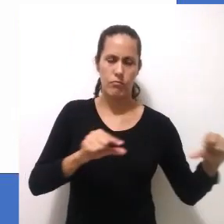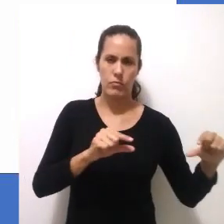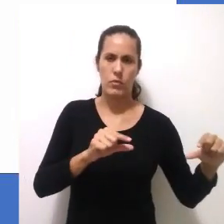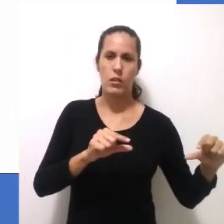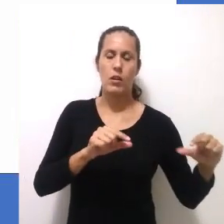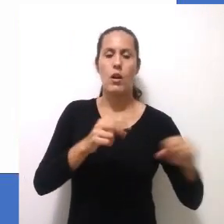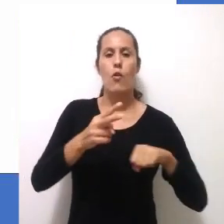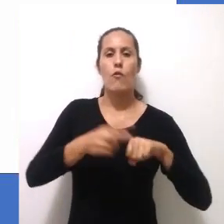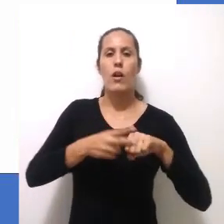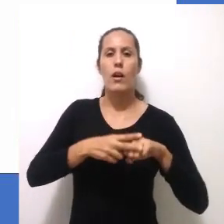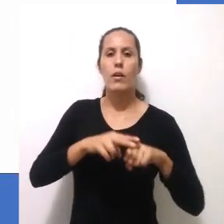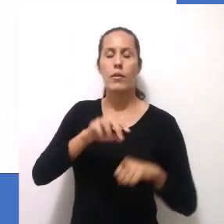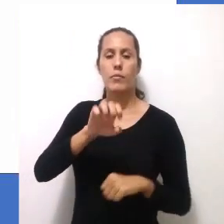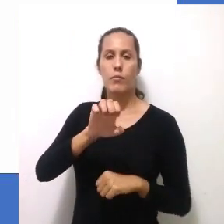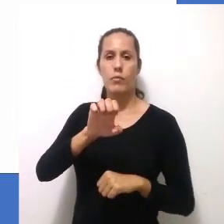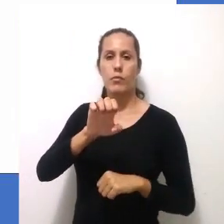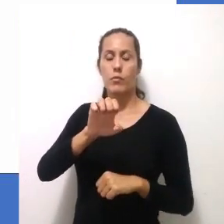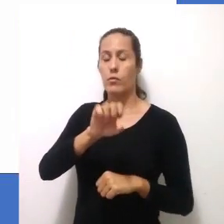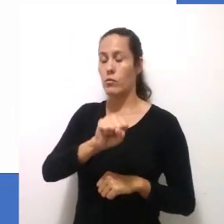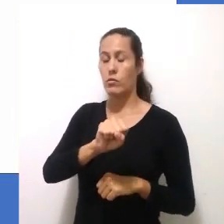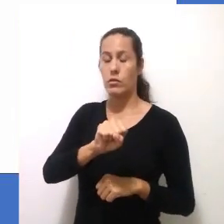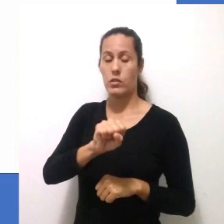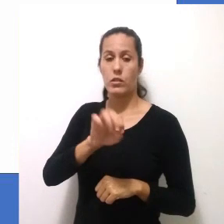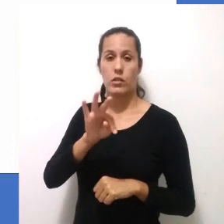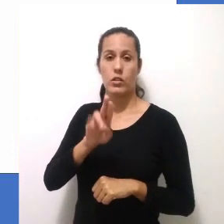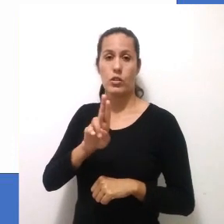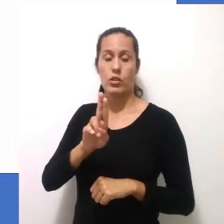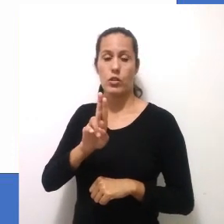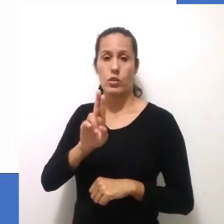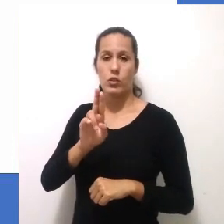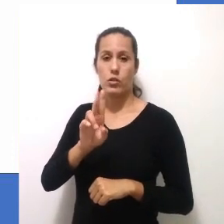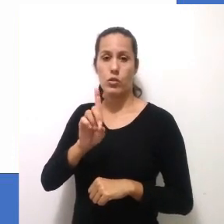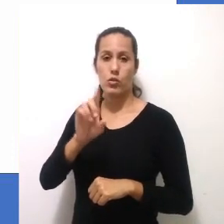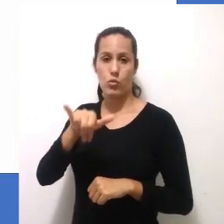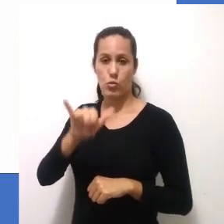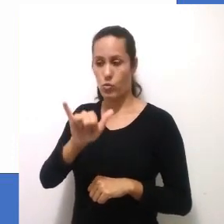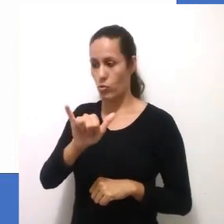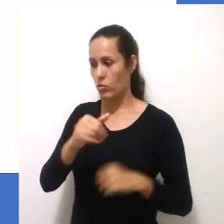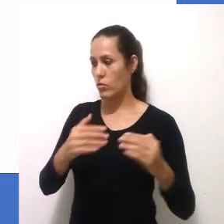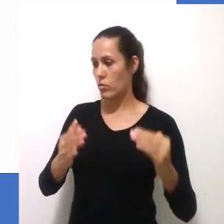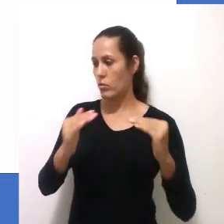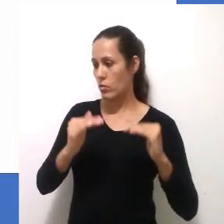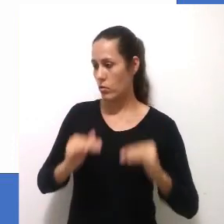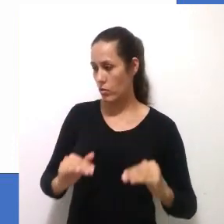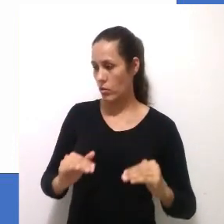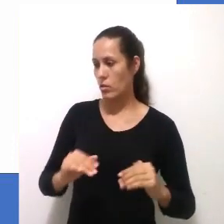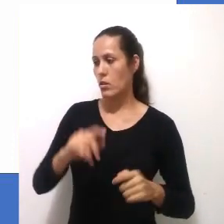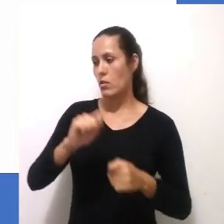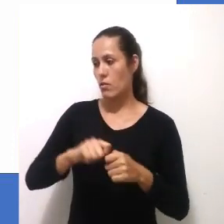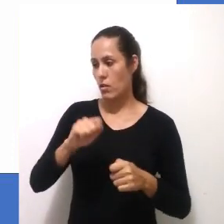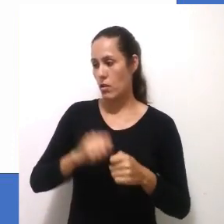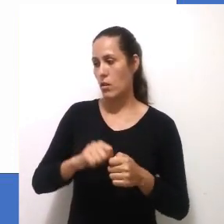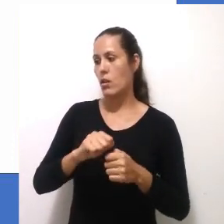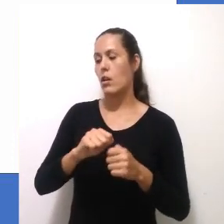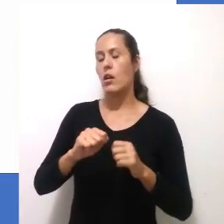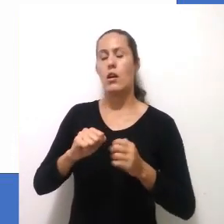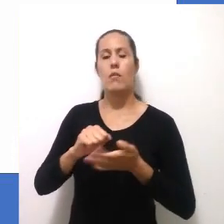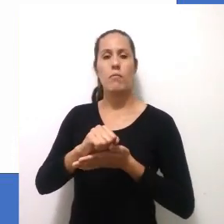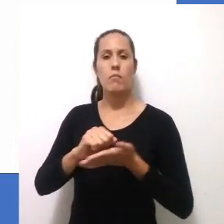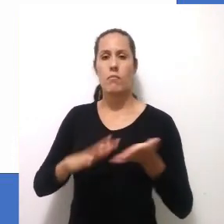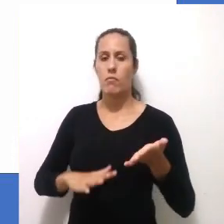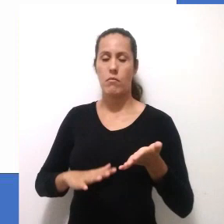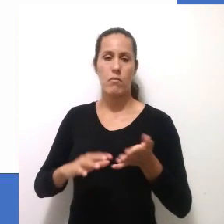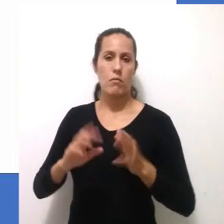com o verbo study e a outra abaixo, do activity skills, fazer atividade